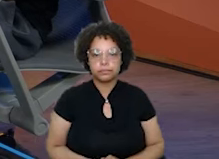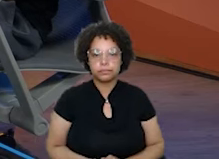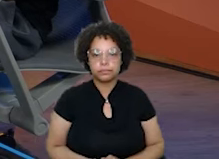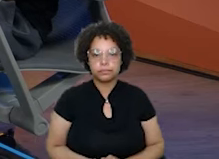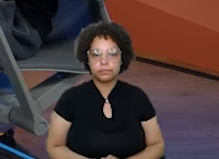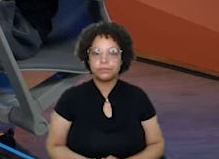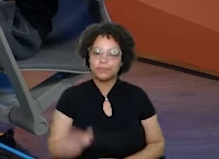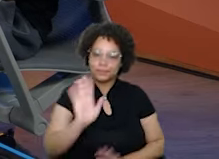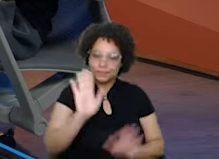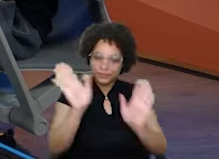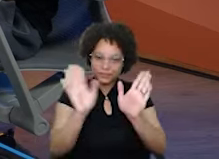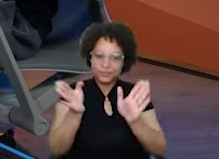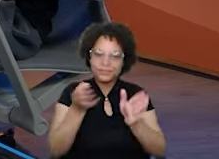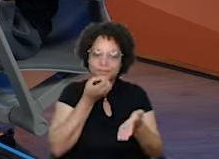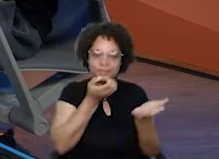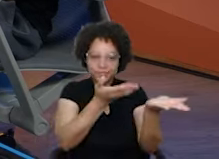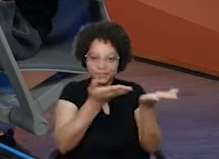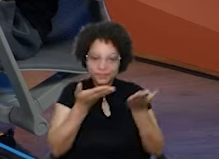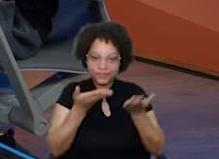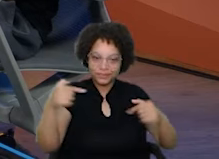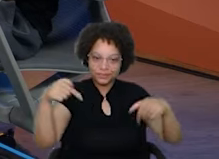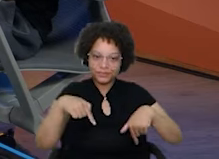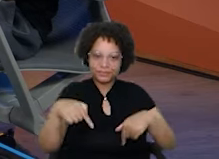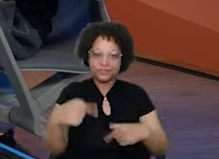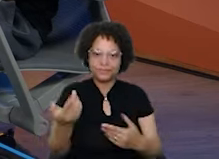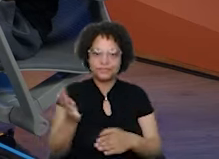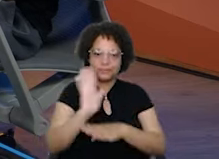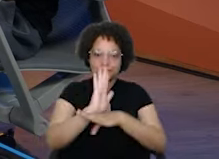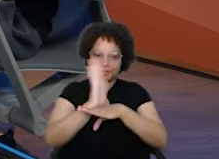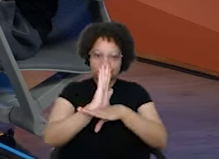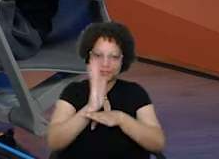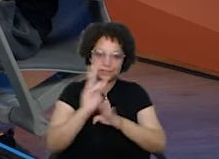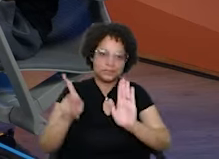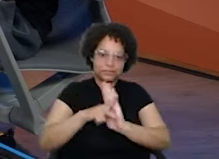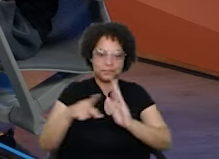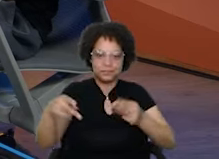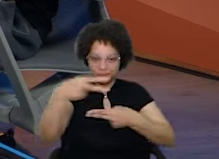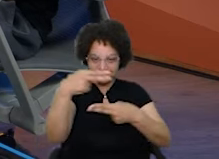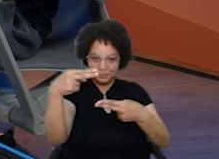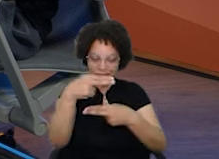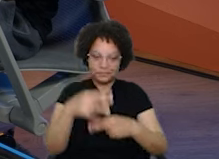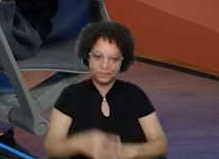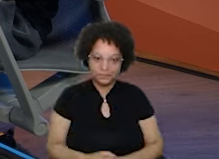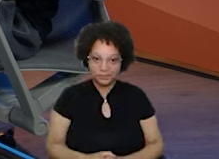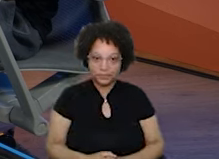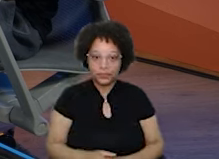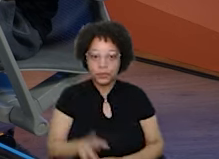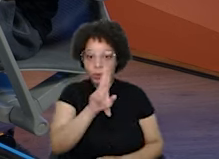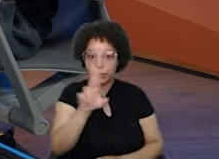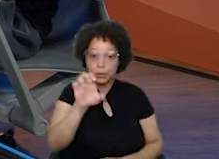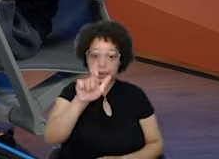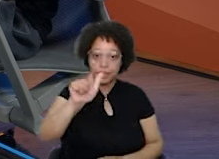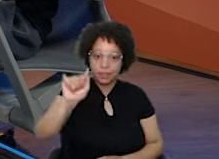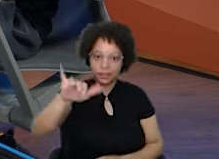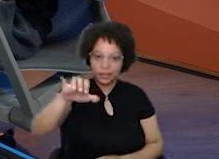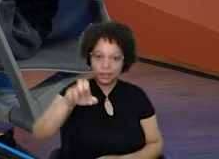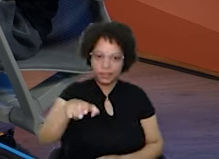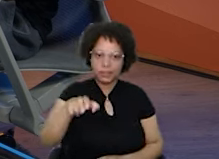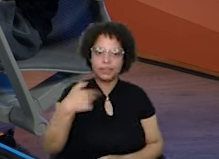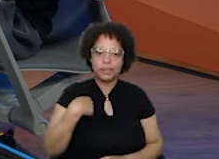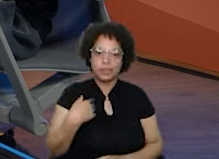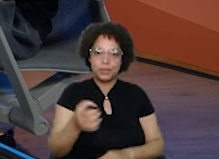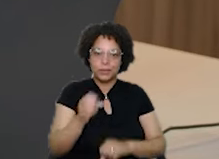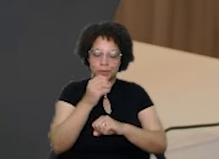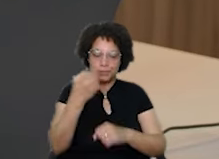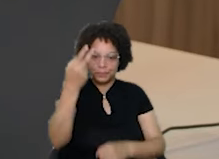Olá sejam todos bem-vindos a mais um video cast produzido pelo sebrai São Paulo Meu nome é Elane servan e eu vou fazer a minha